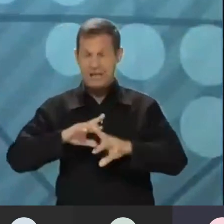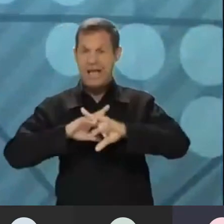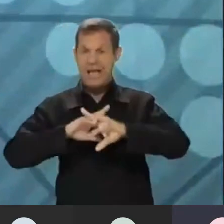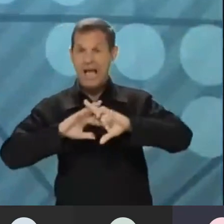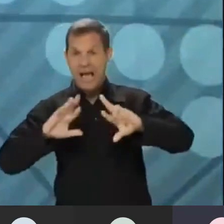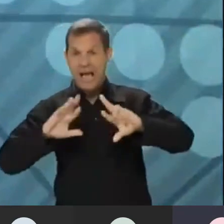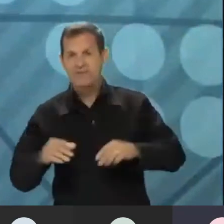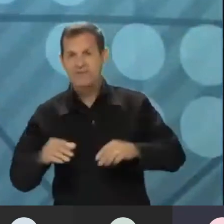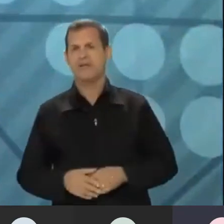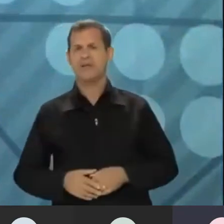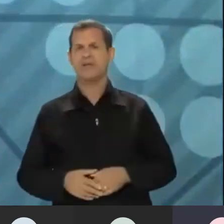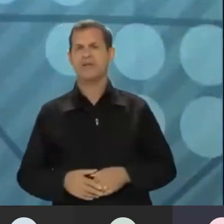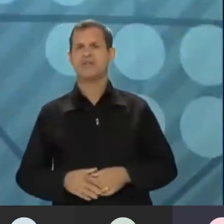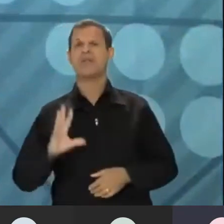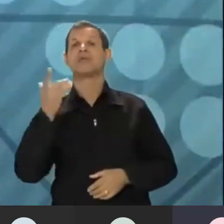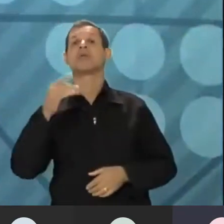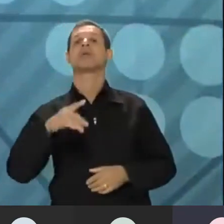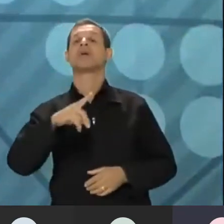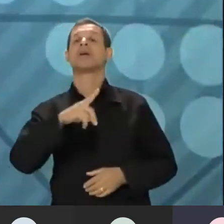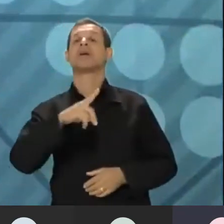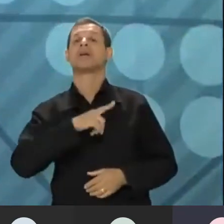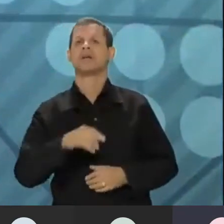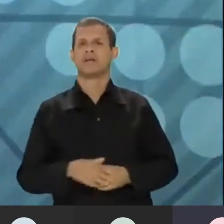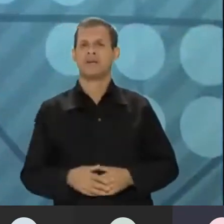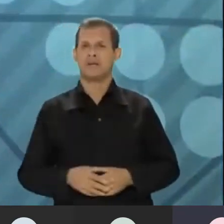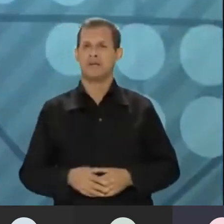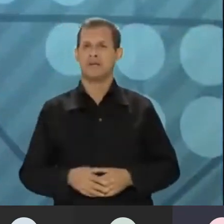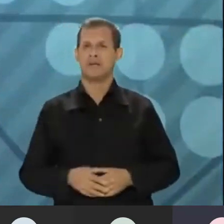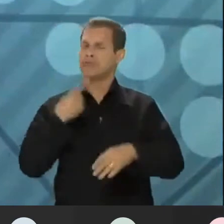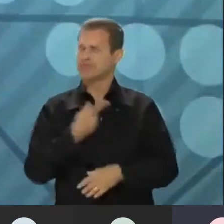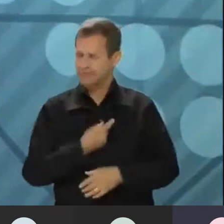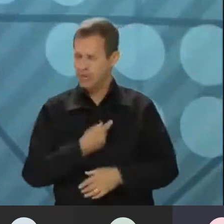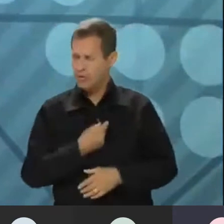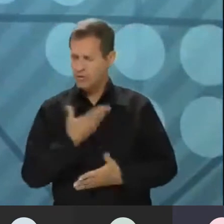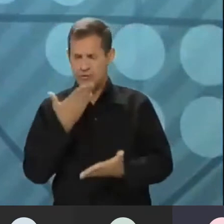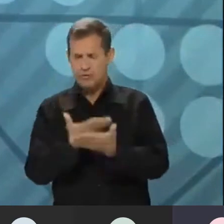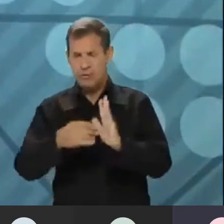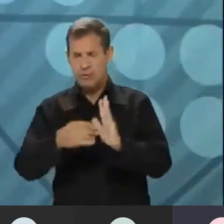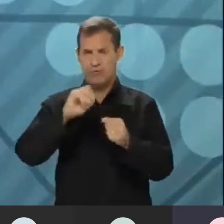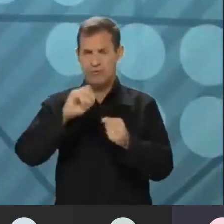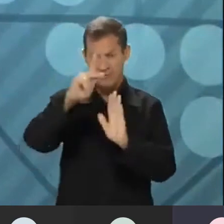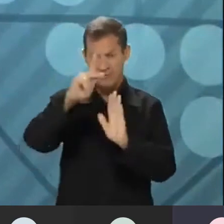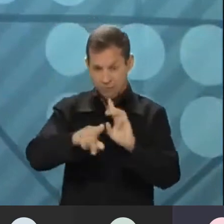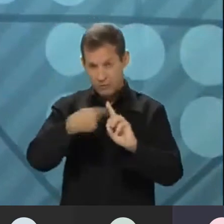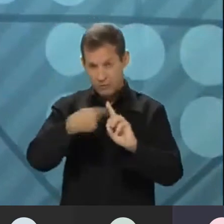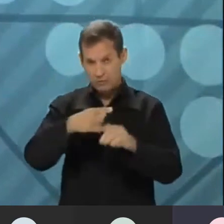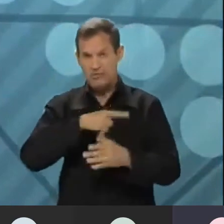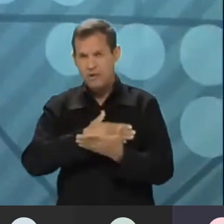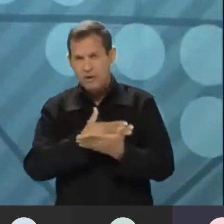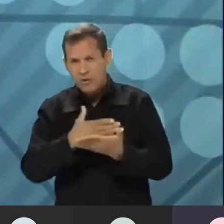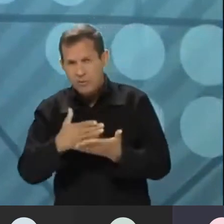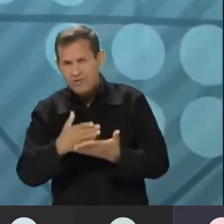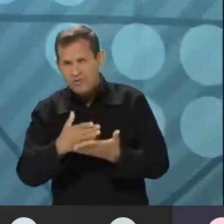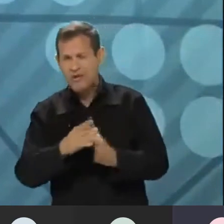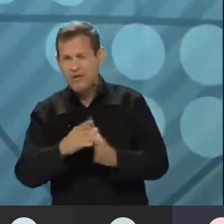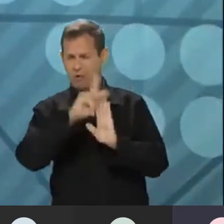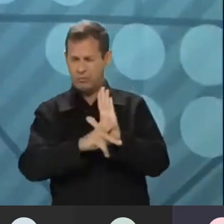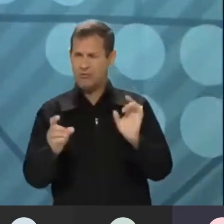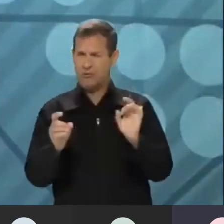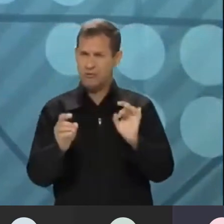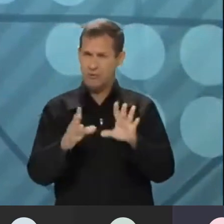as variáveis ambientais, né, climatológicas que a gente mais precisa pensar na hora de projetar, e depois a gente tem que começar a pensar